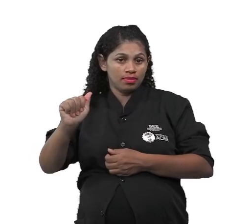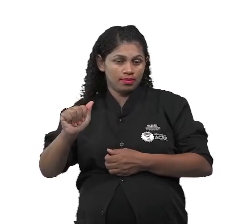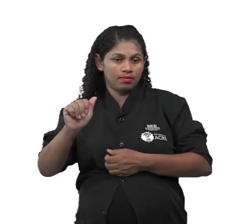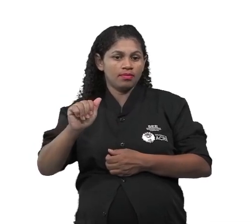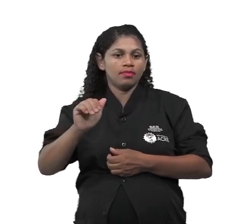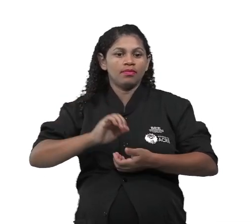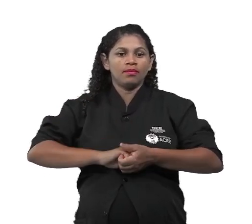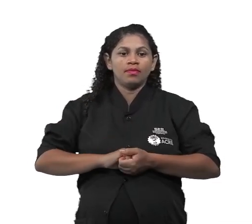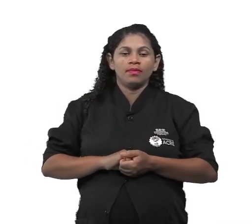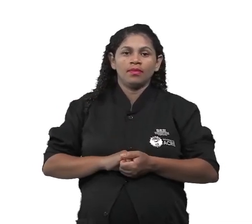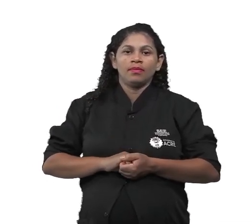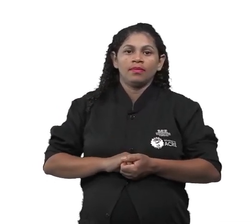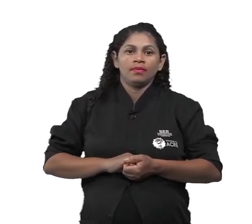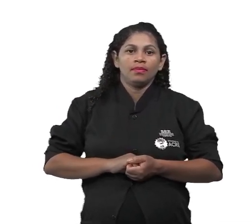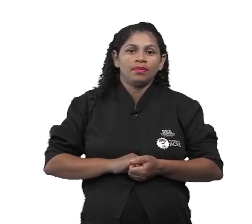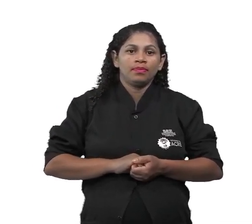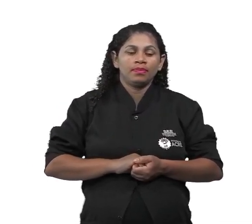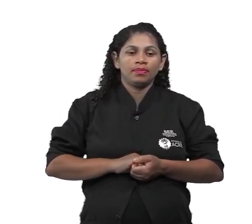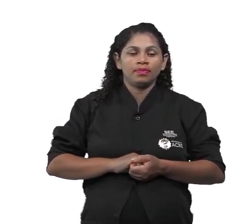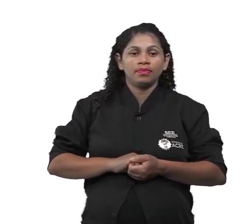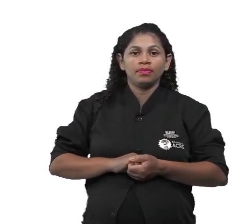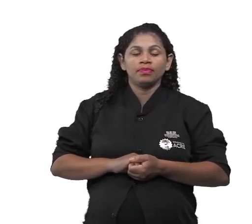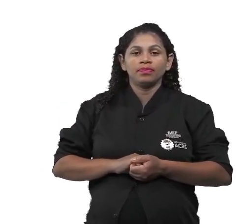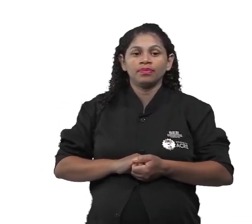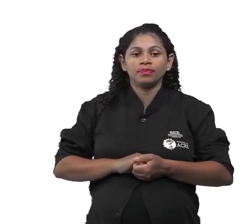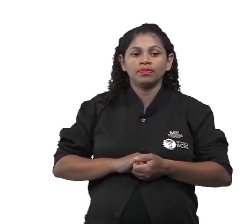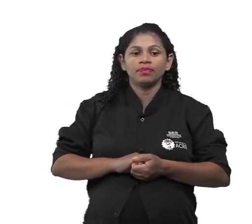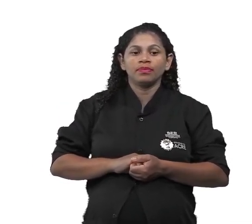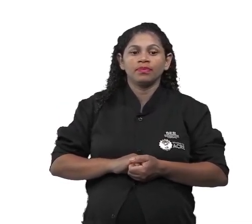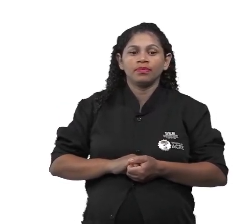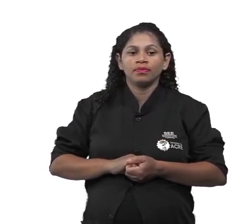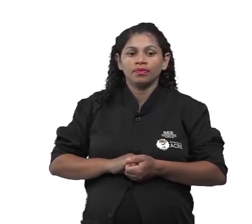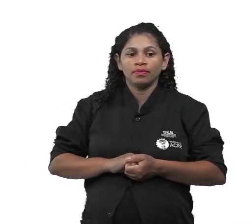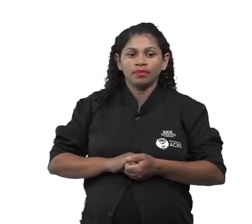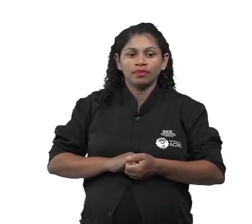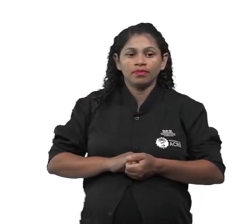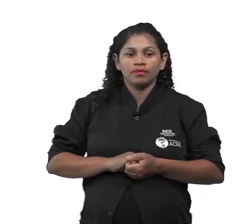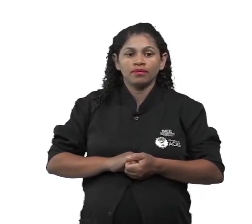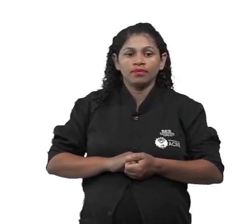Imagine o seguinte, que as regiões